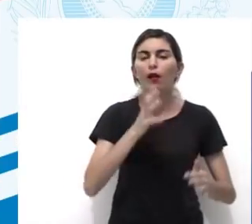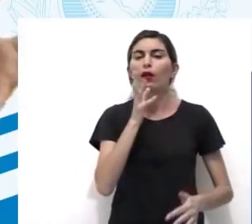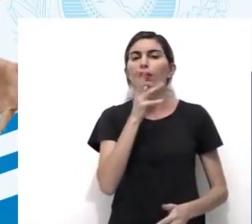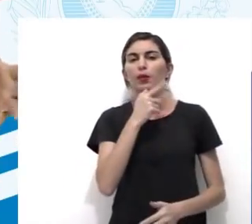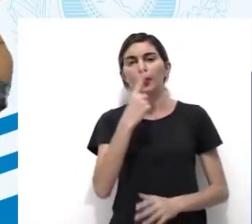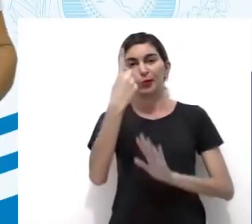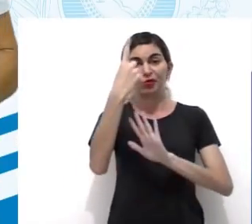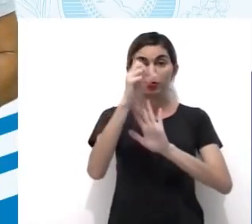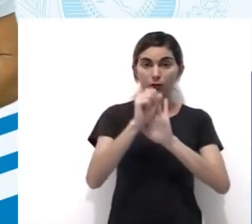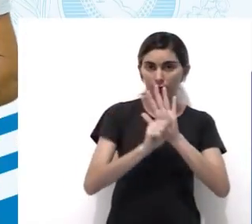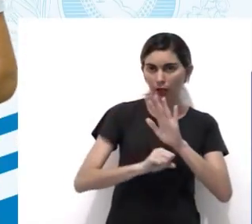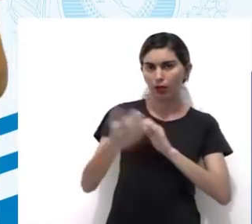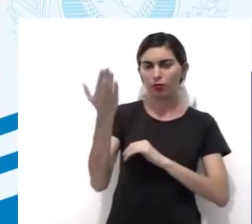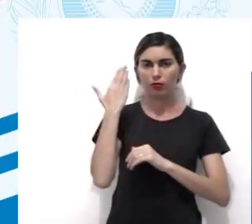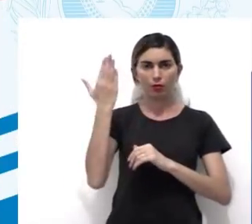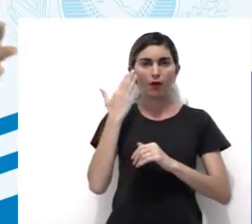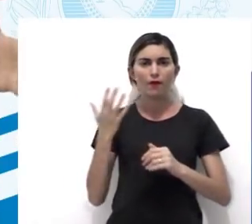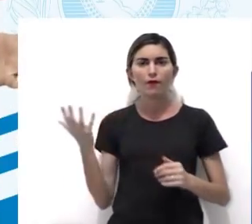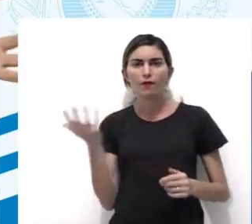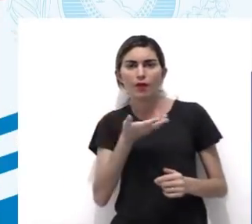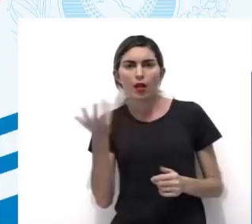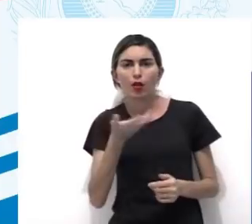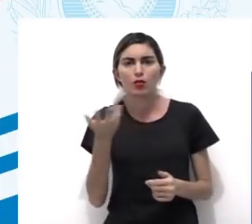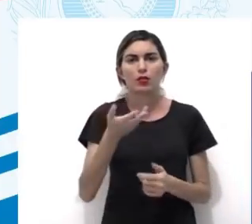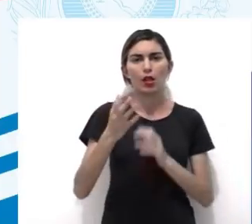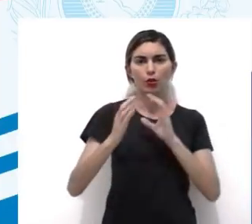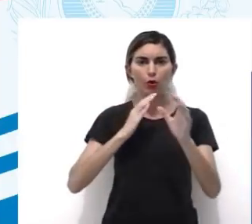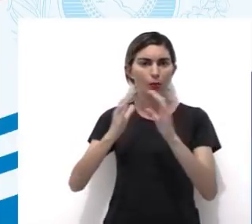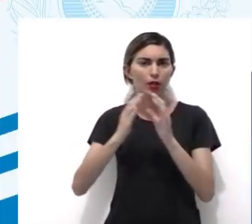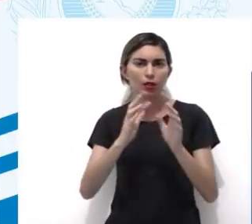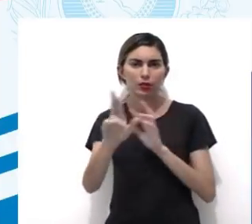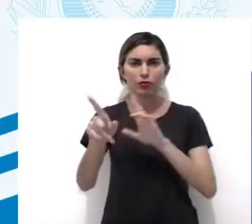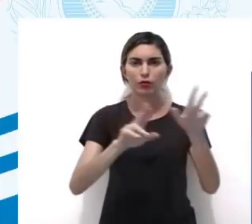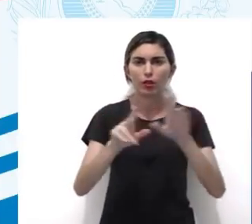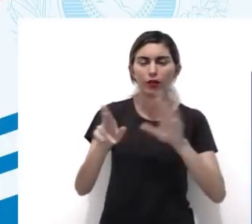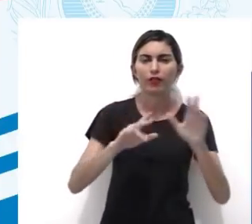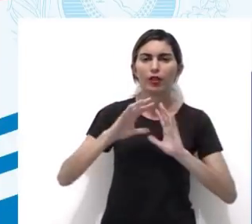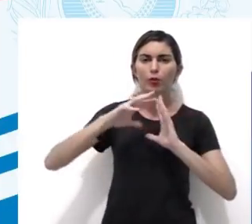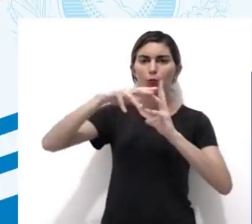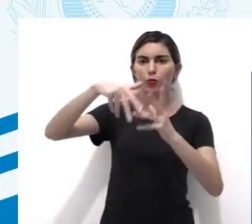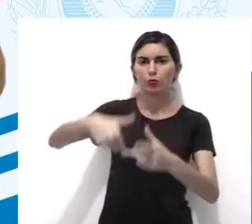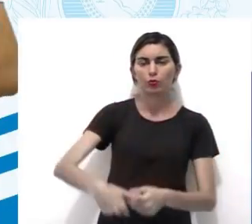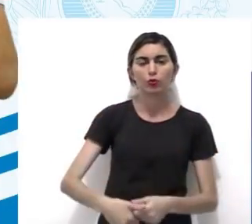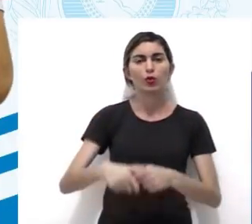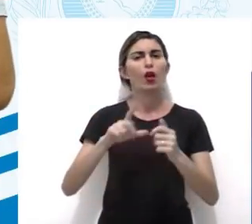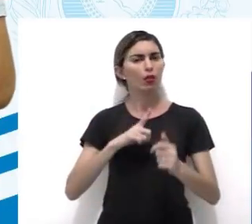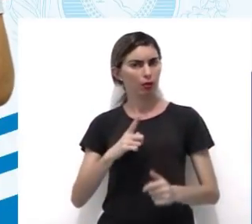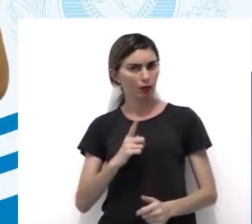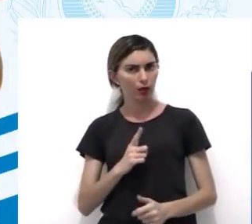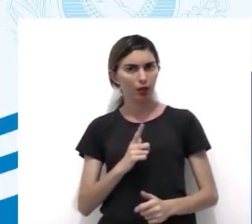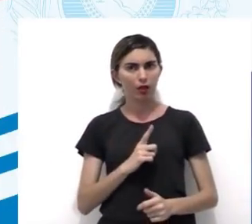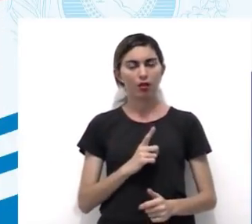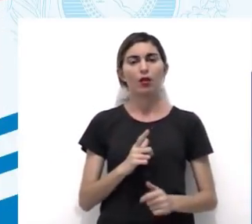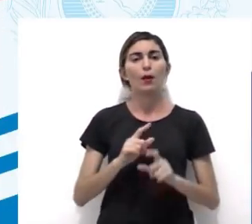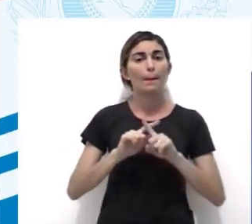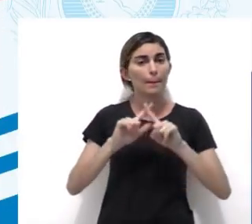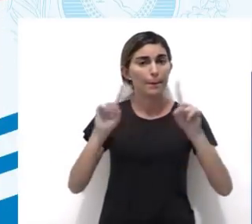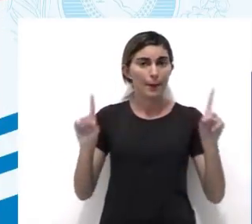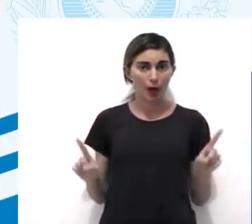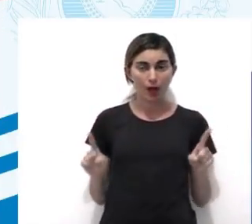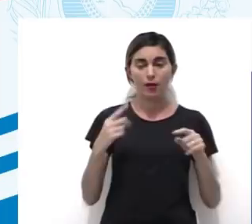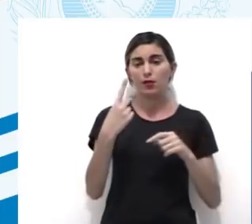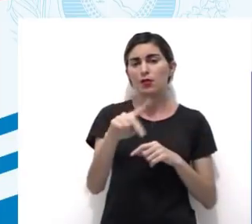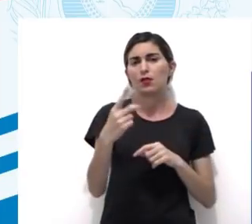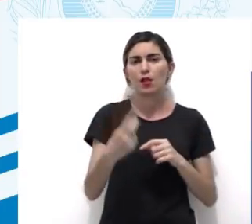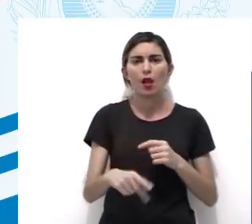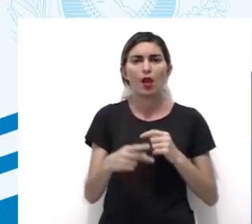um século atrás, a velocidade da comunicação entre diferentes partes do planeta até existia. Porém,